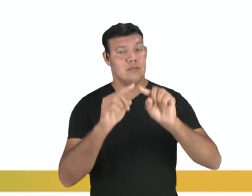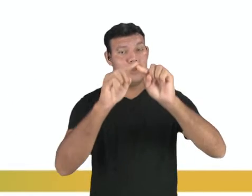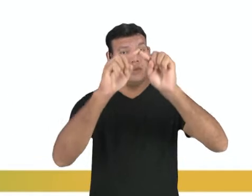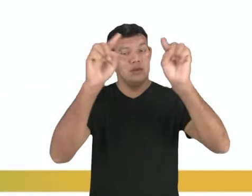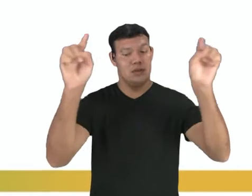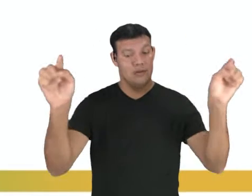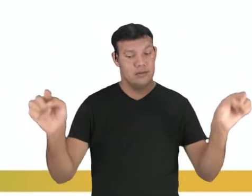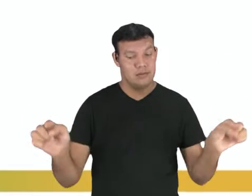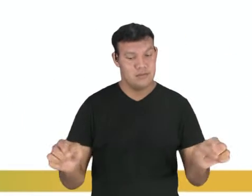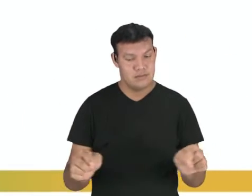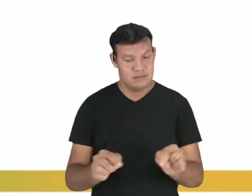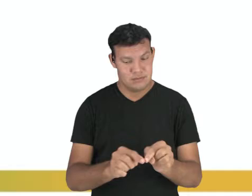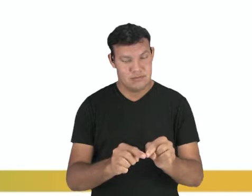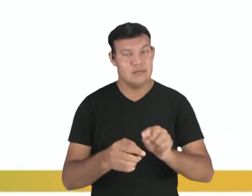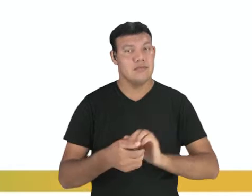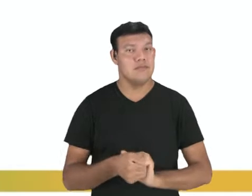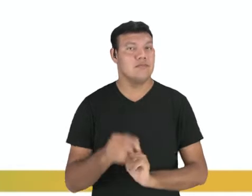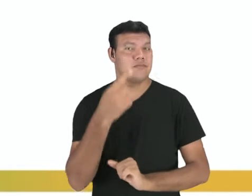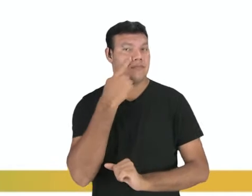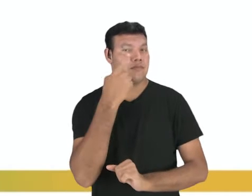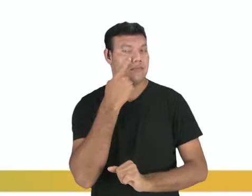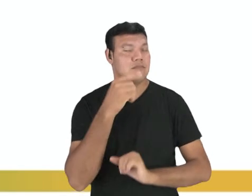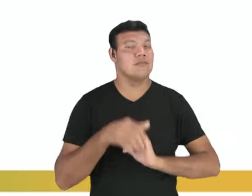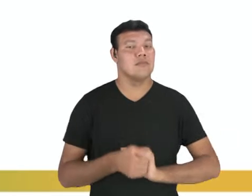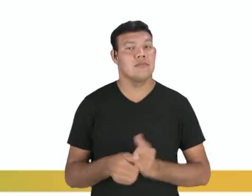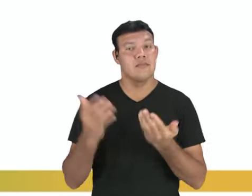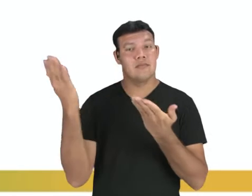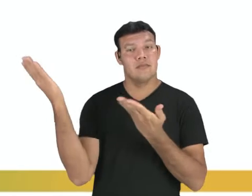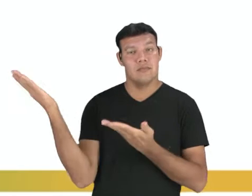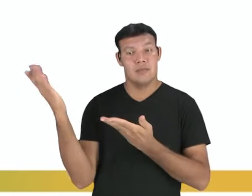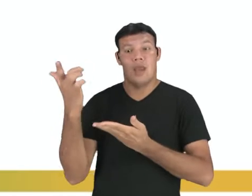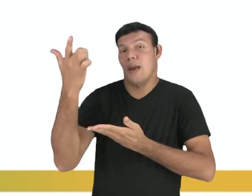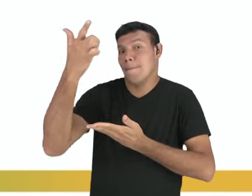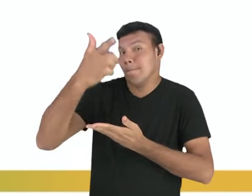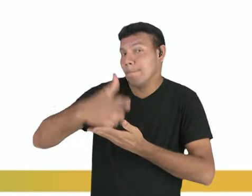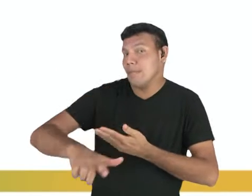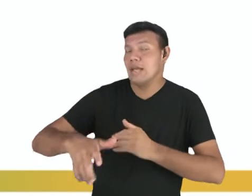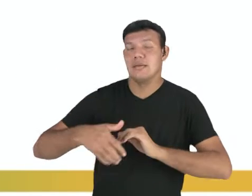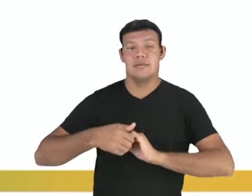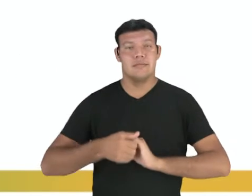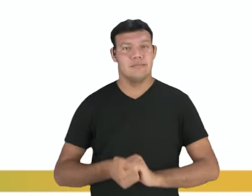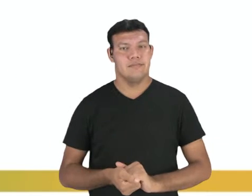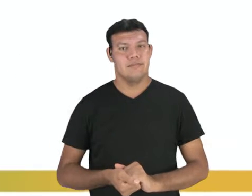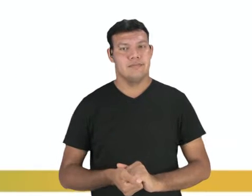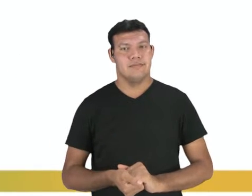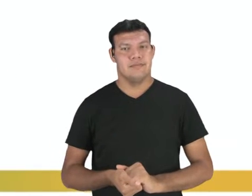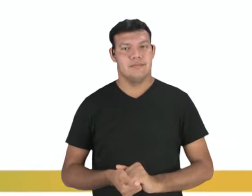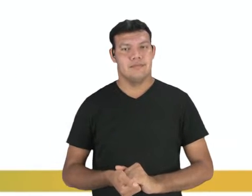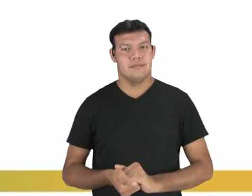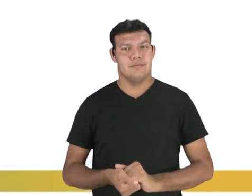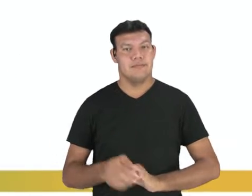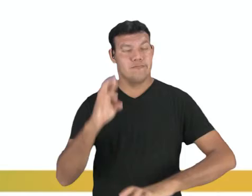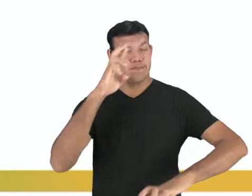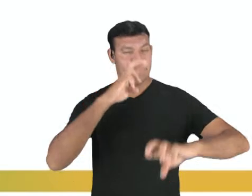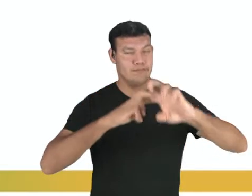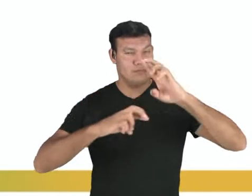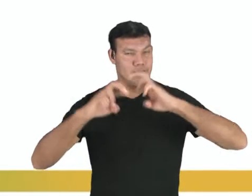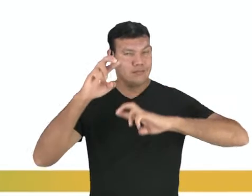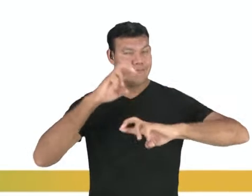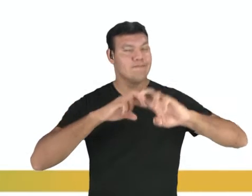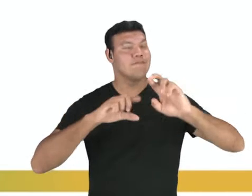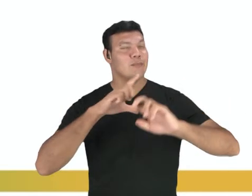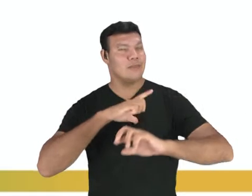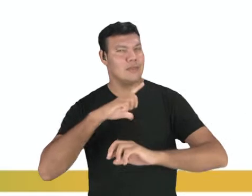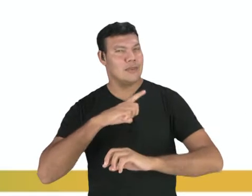da circunferência Então observa aí pessoal eu vou até repetir para quando tiver essa observação